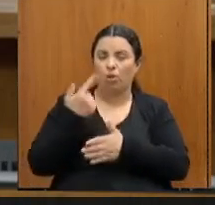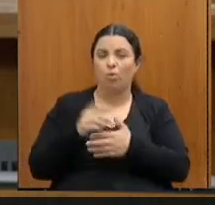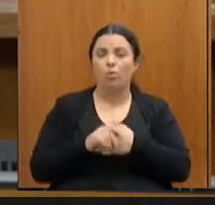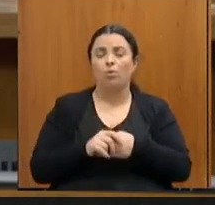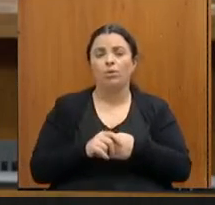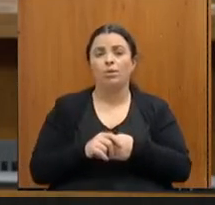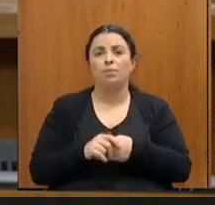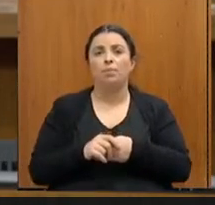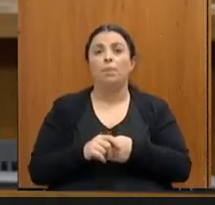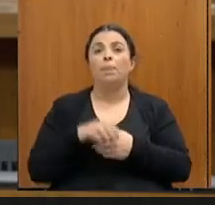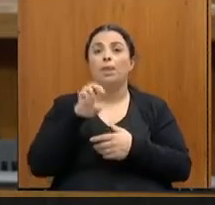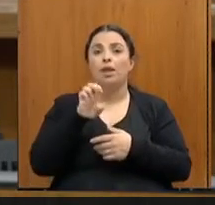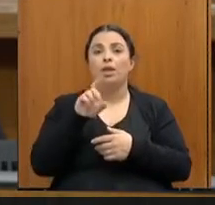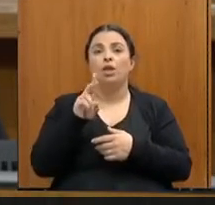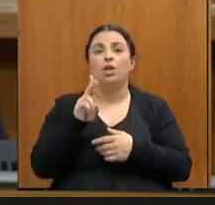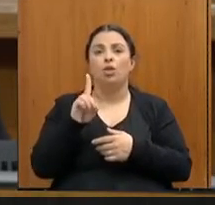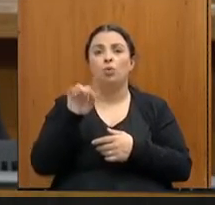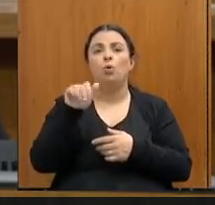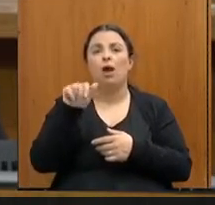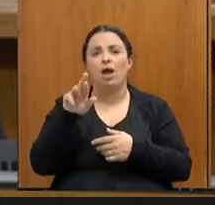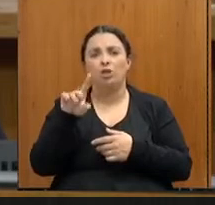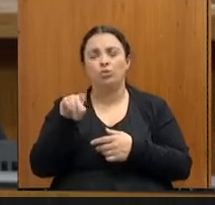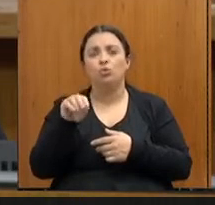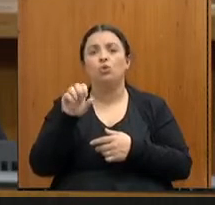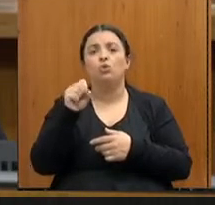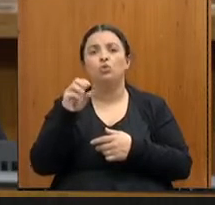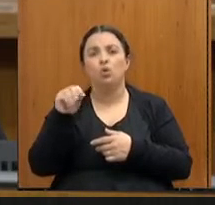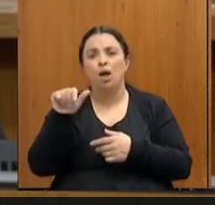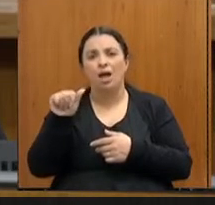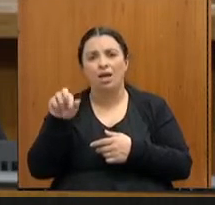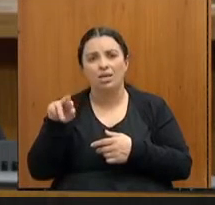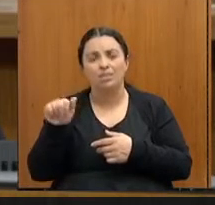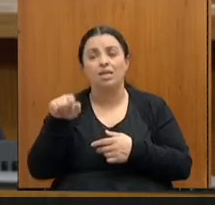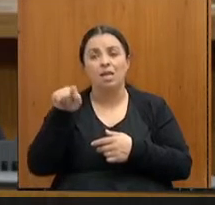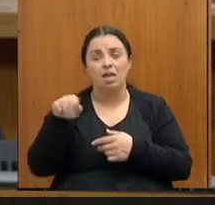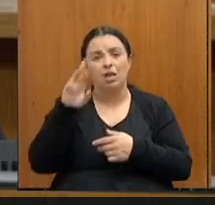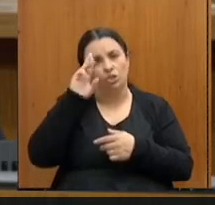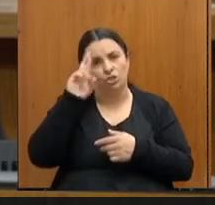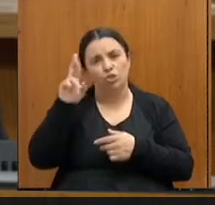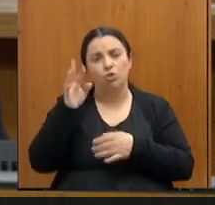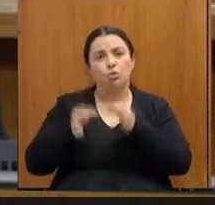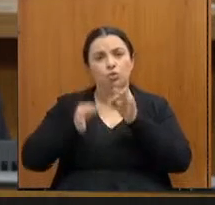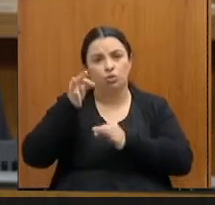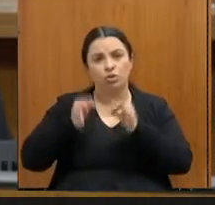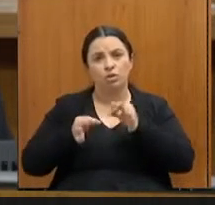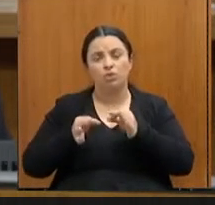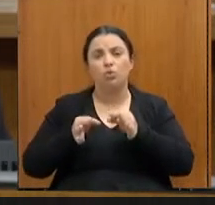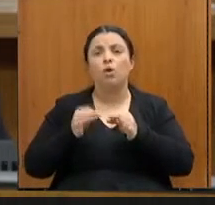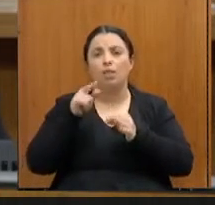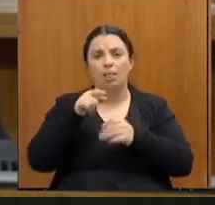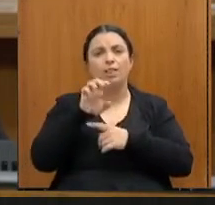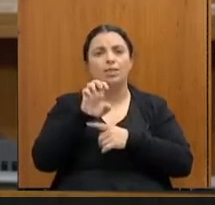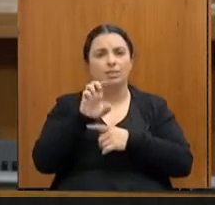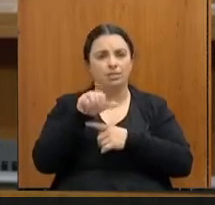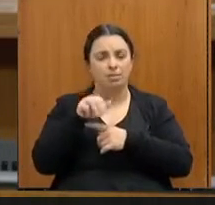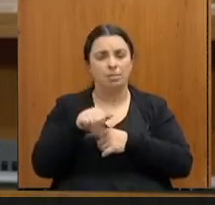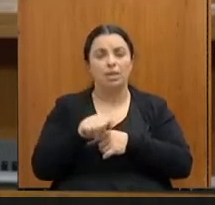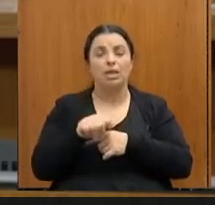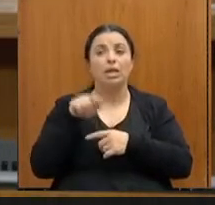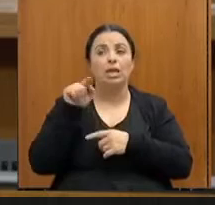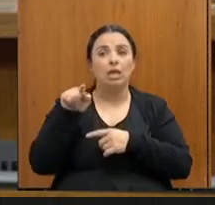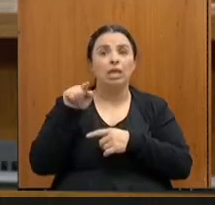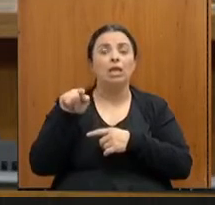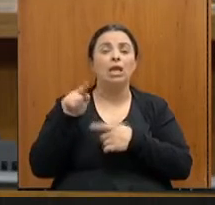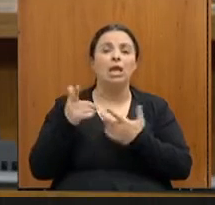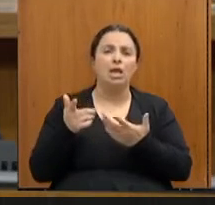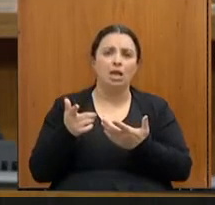Eduardo Soares É sim é diretor jurídico da Cemig né Oi gente